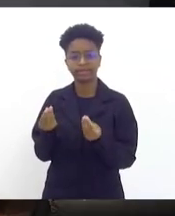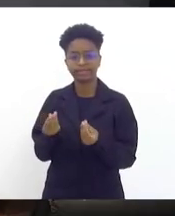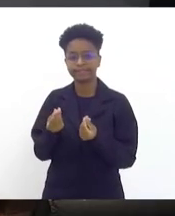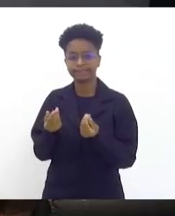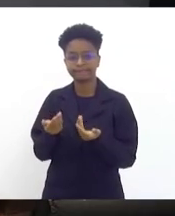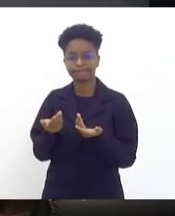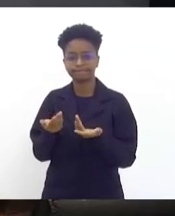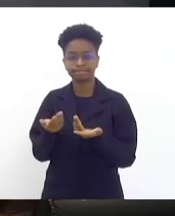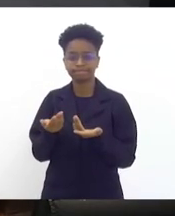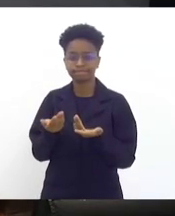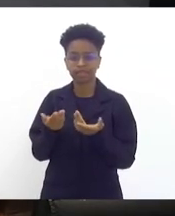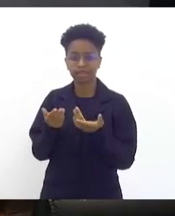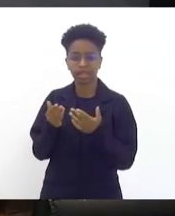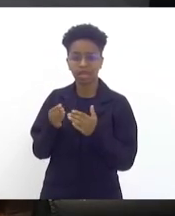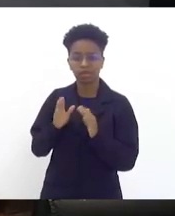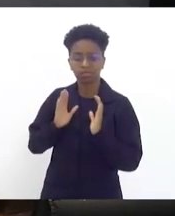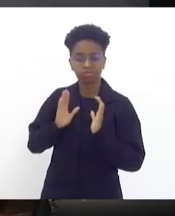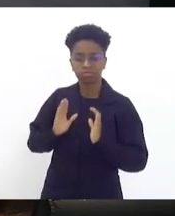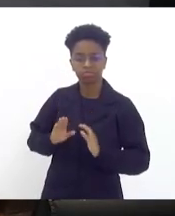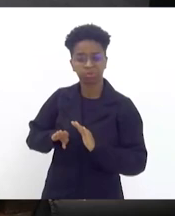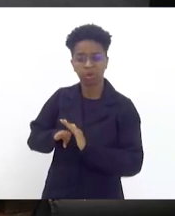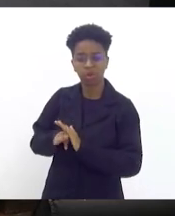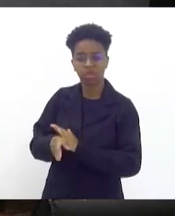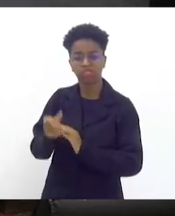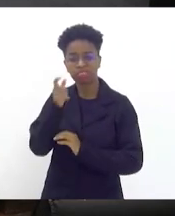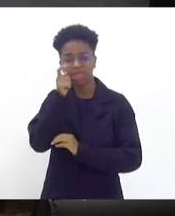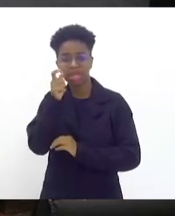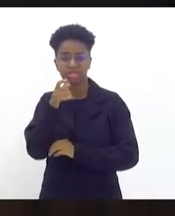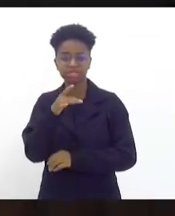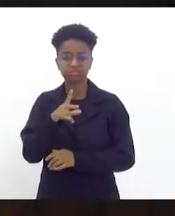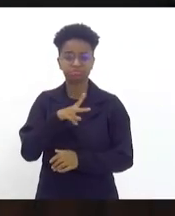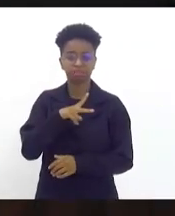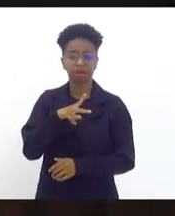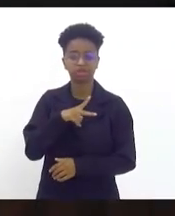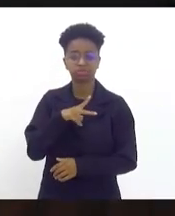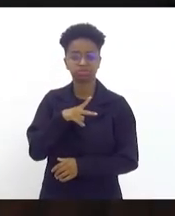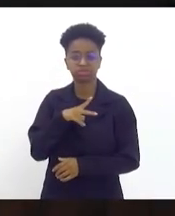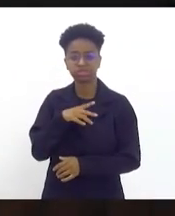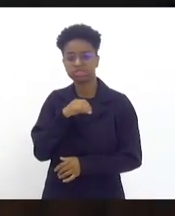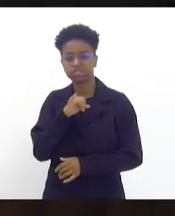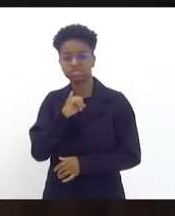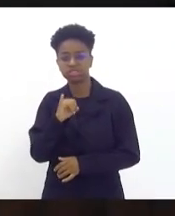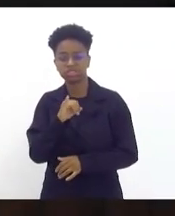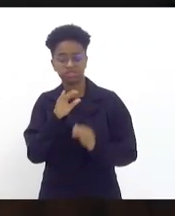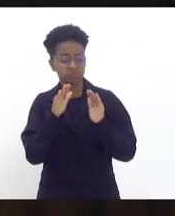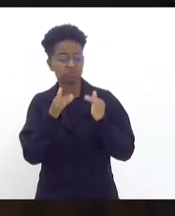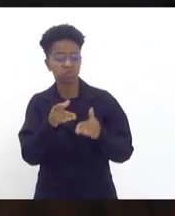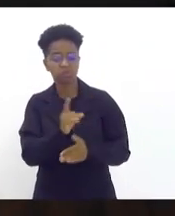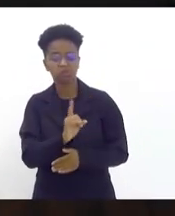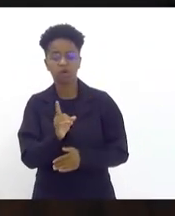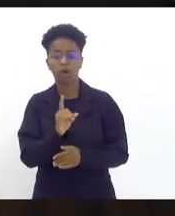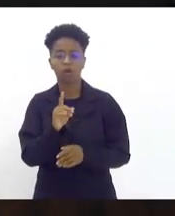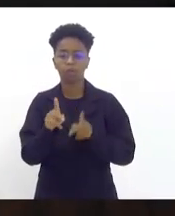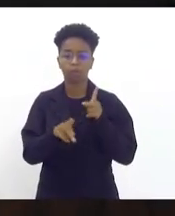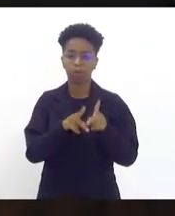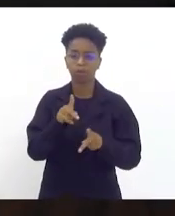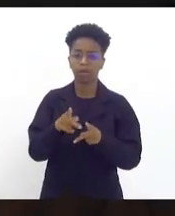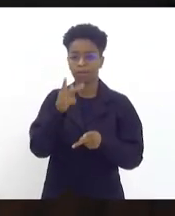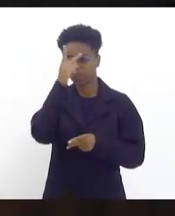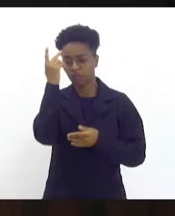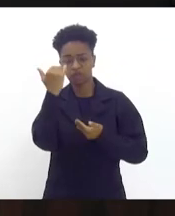teatro fisiologismo interesses muitas vezes pessoais e detrimento do interesse da população e da Defesa daqueles que me elegeram